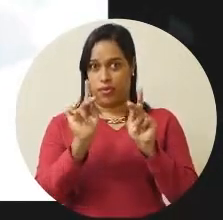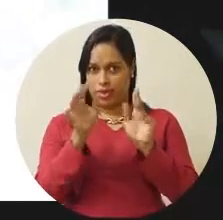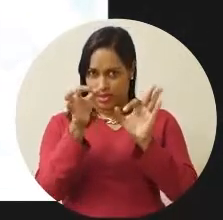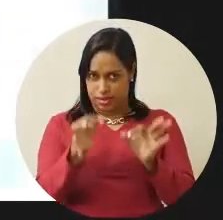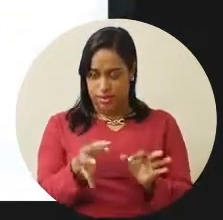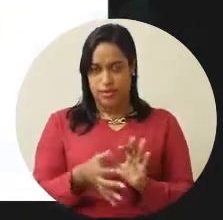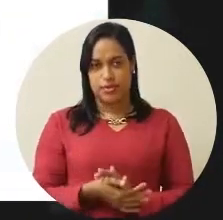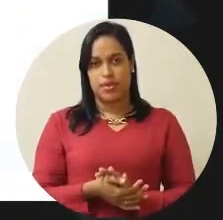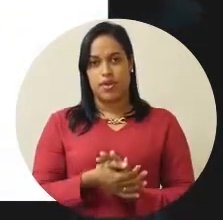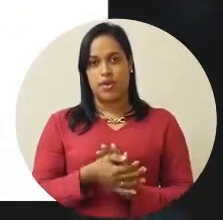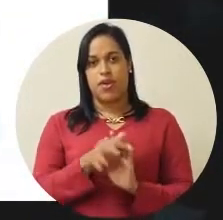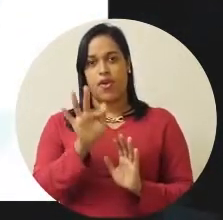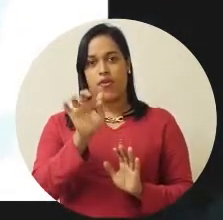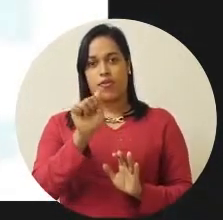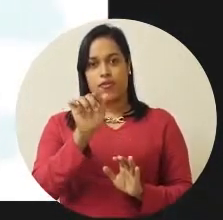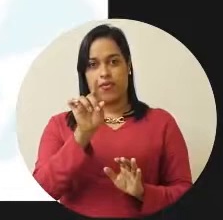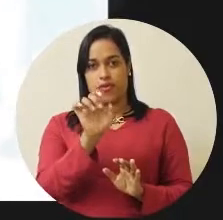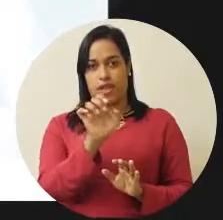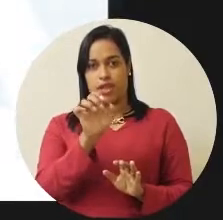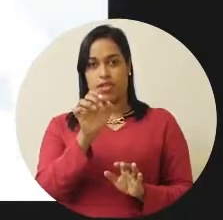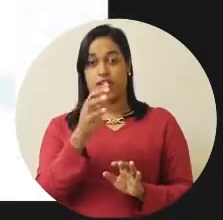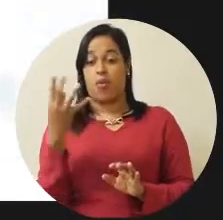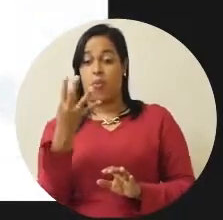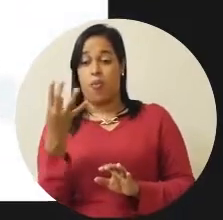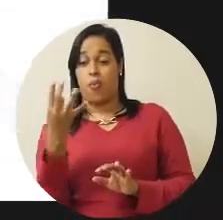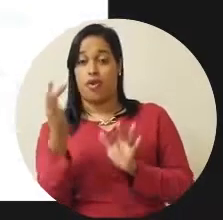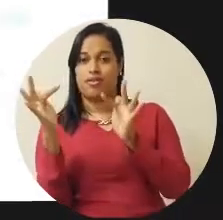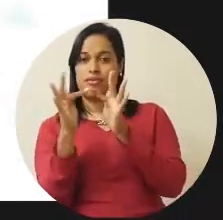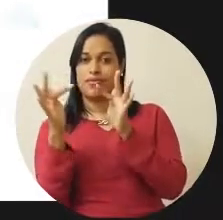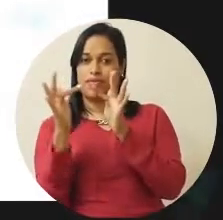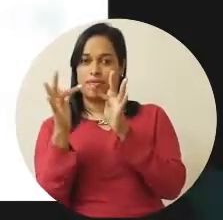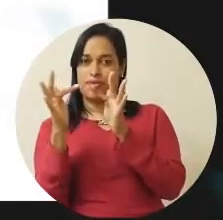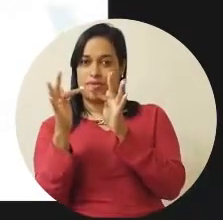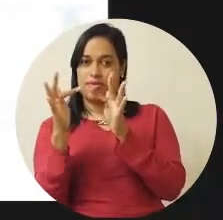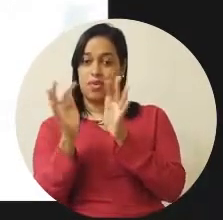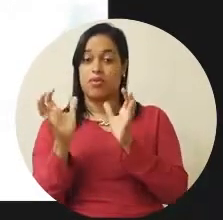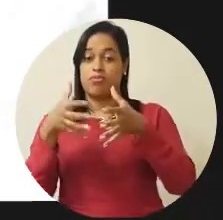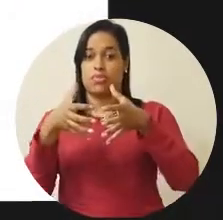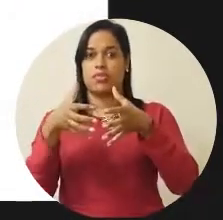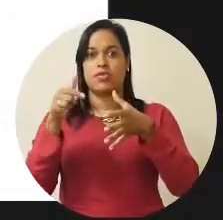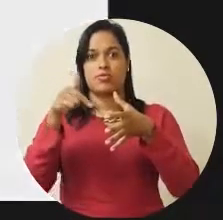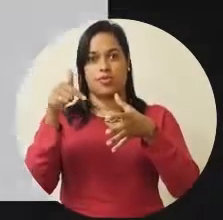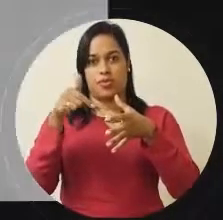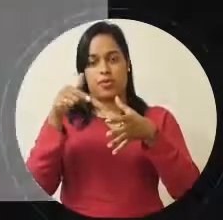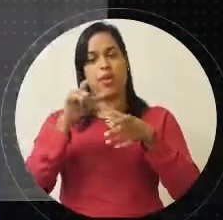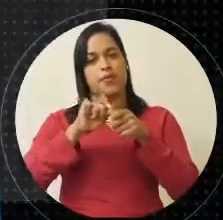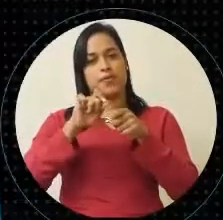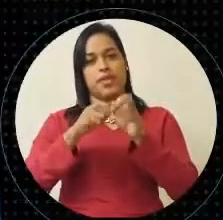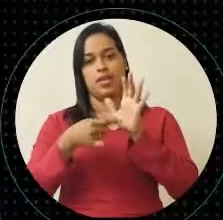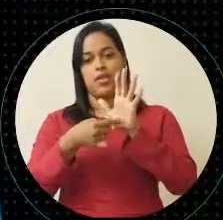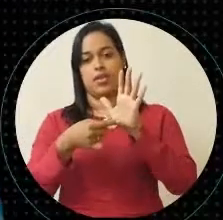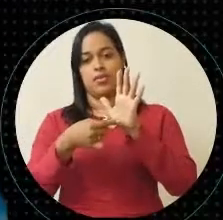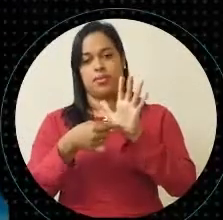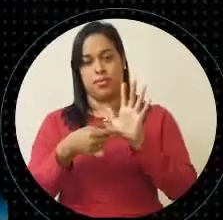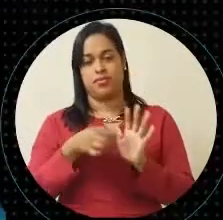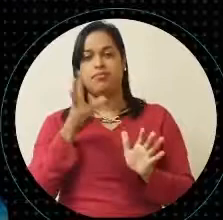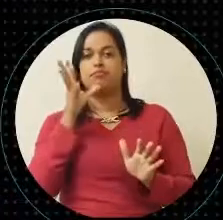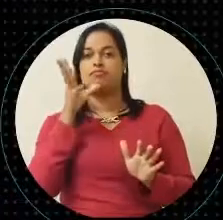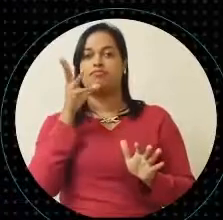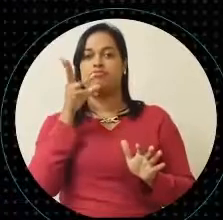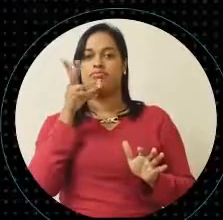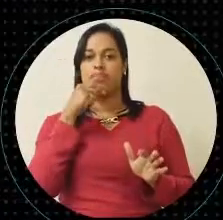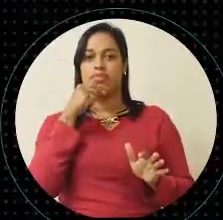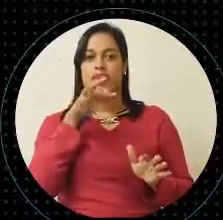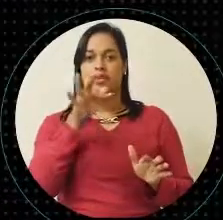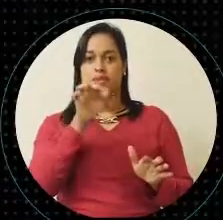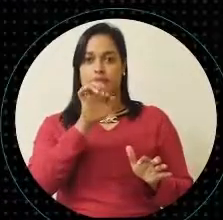O Fade to é a quarta função desse conjunto de elementos que fazem aparecer gradativamente. No caso